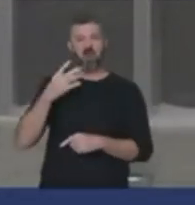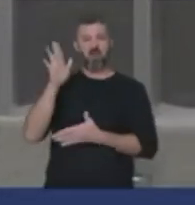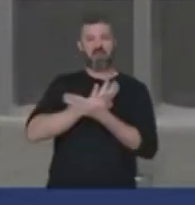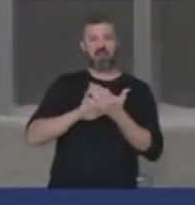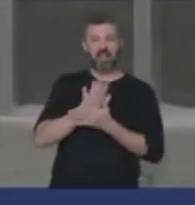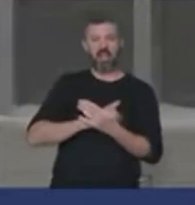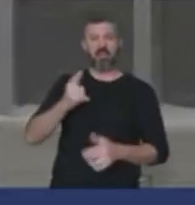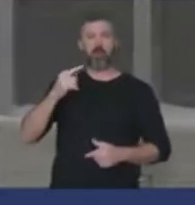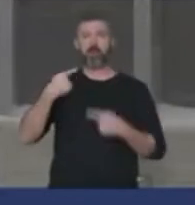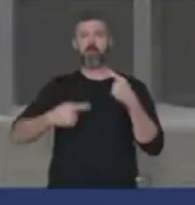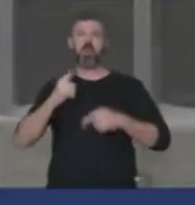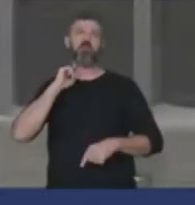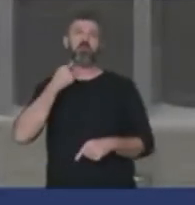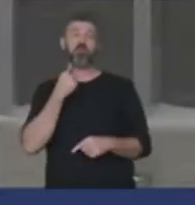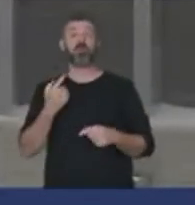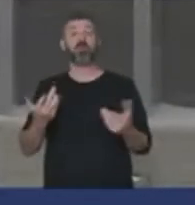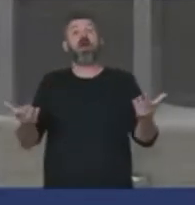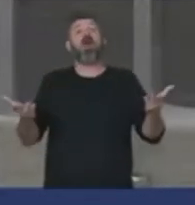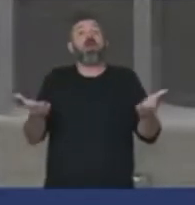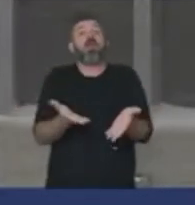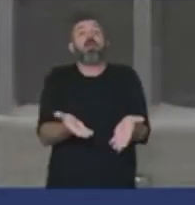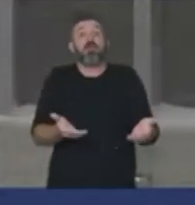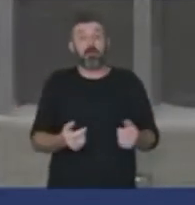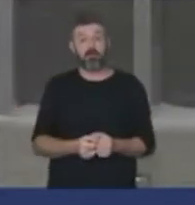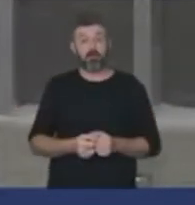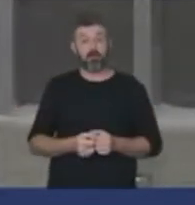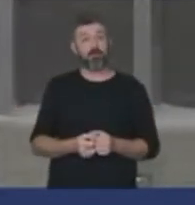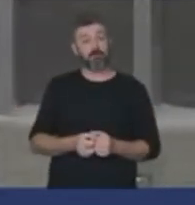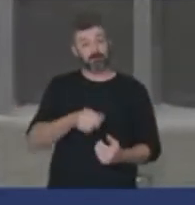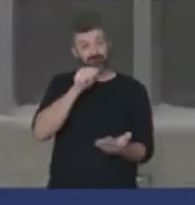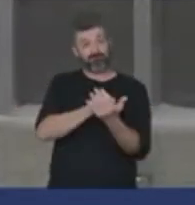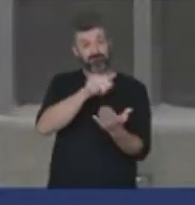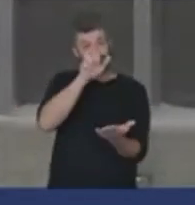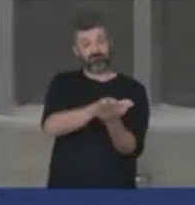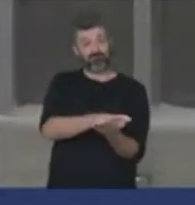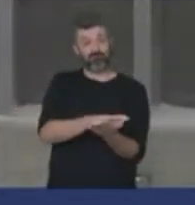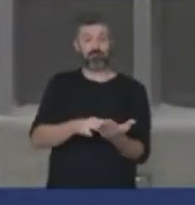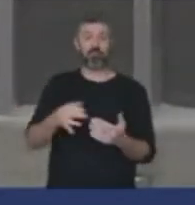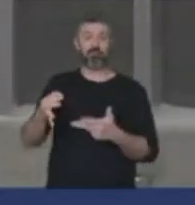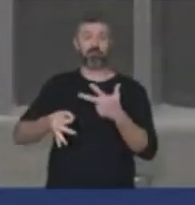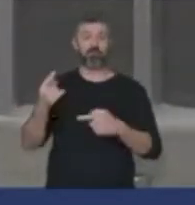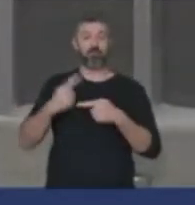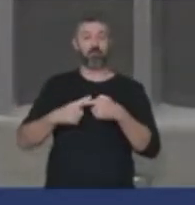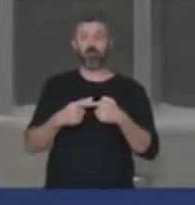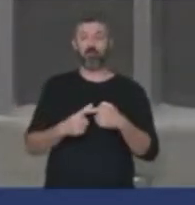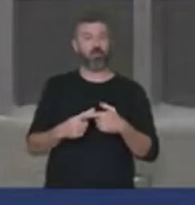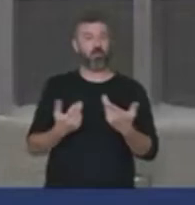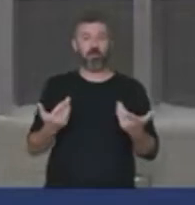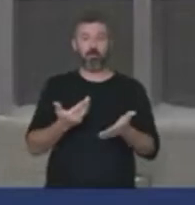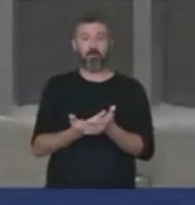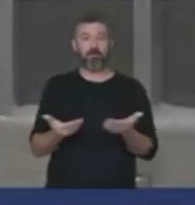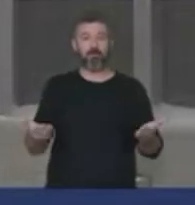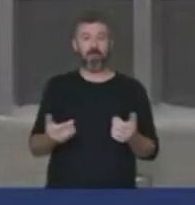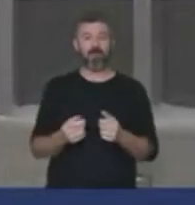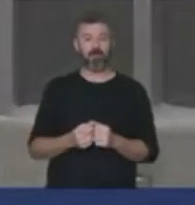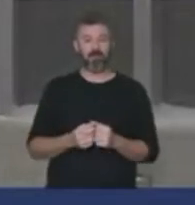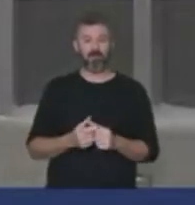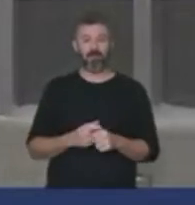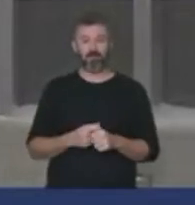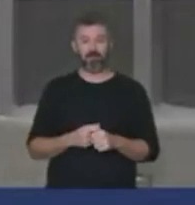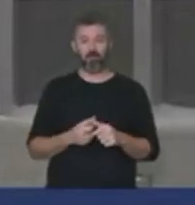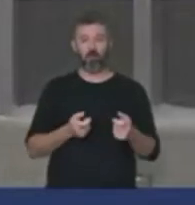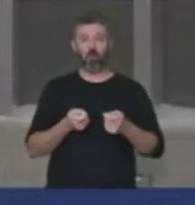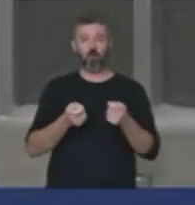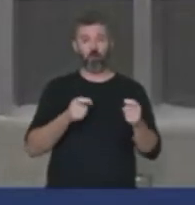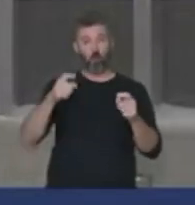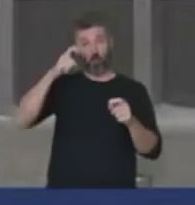suja. Agora Deltan tomou o troco da justiça, porque ele não tem mais o comando junto com Sérgio